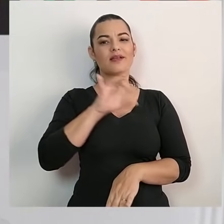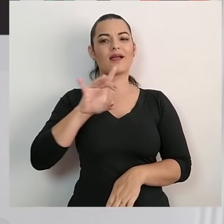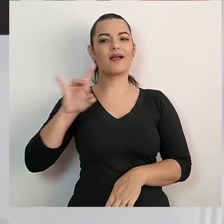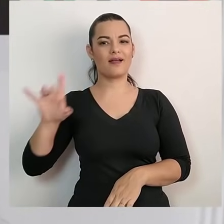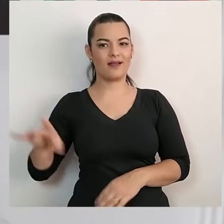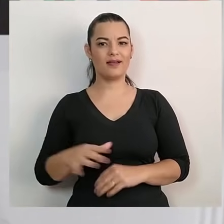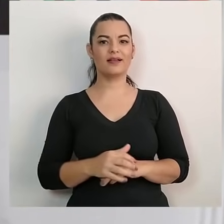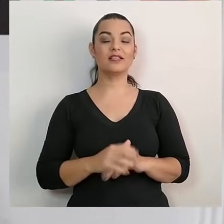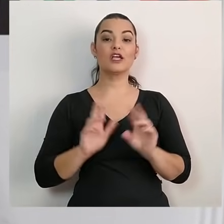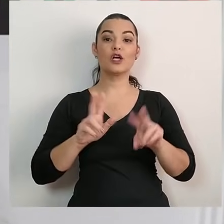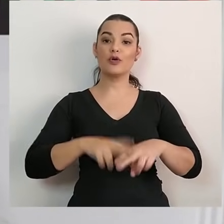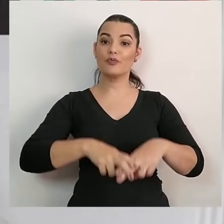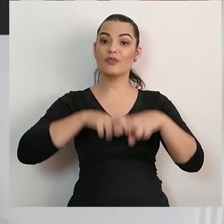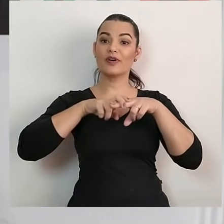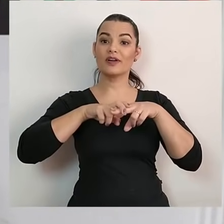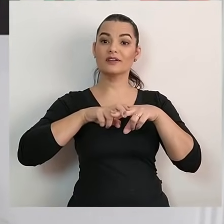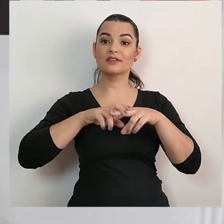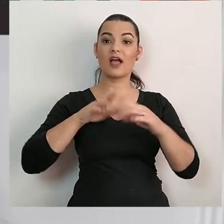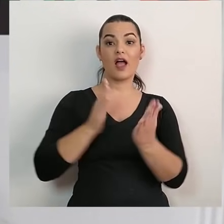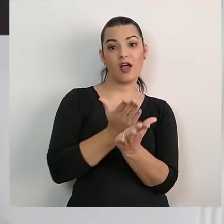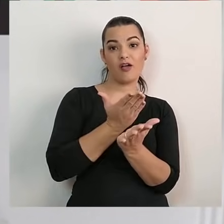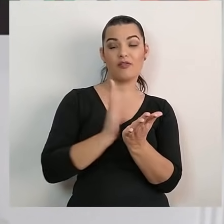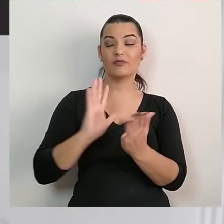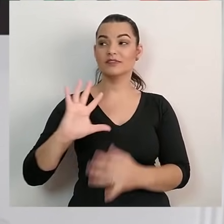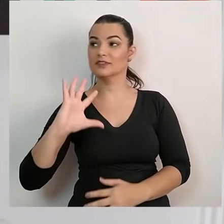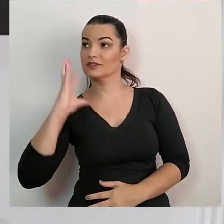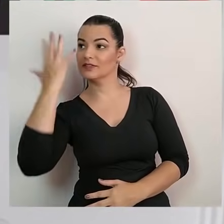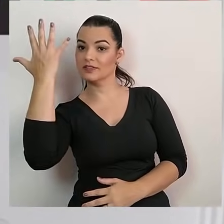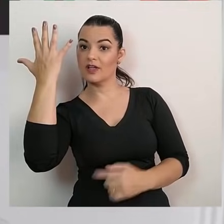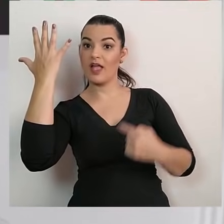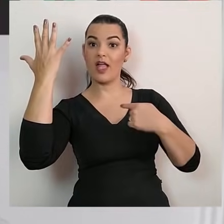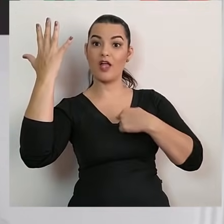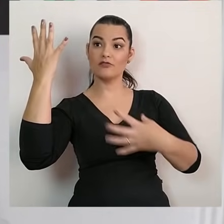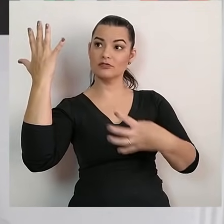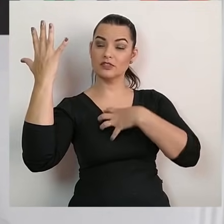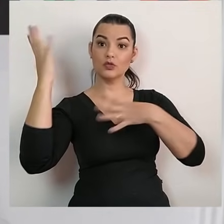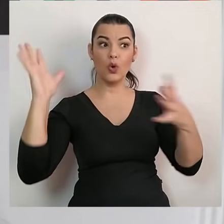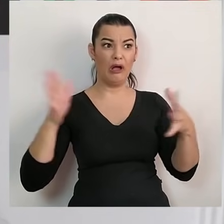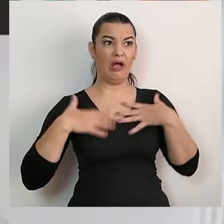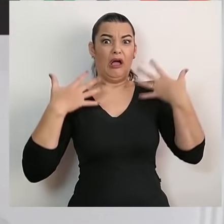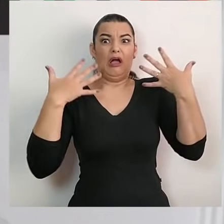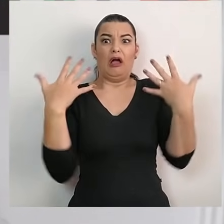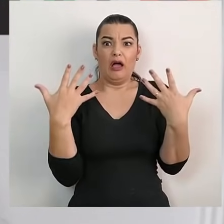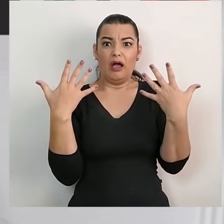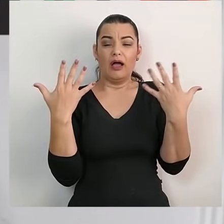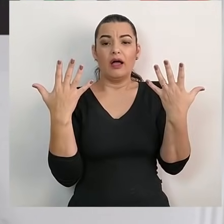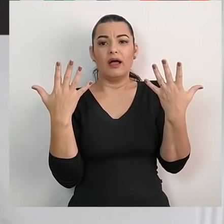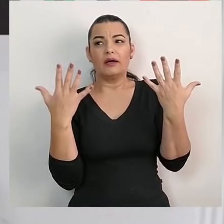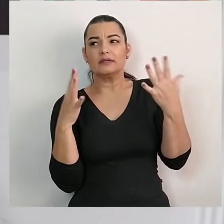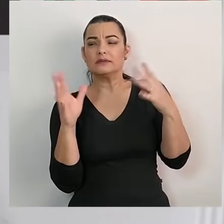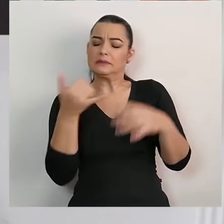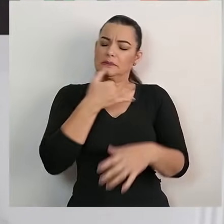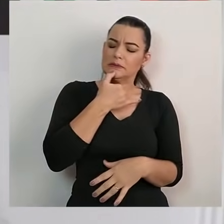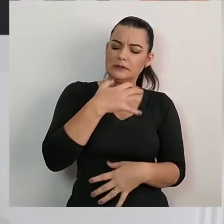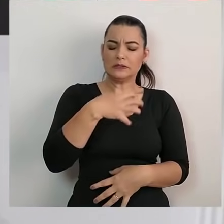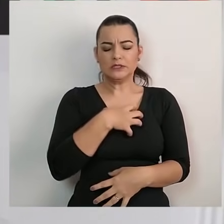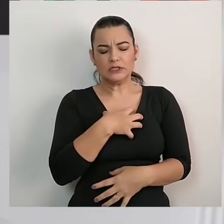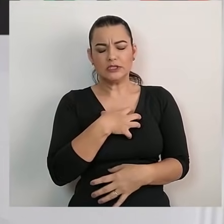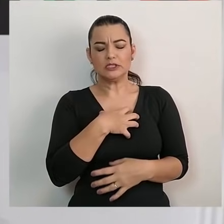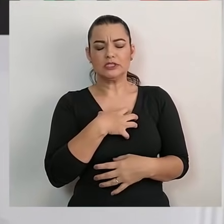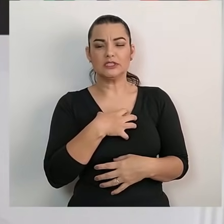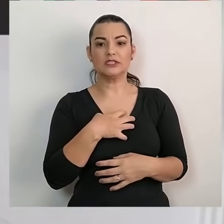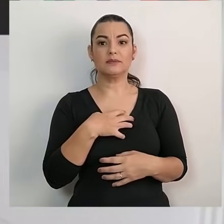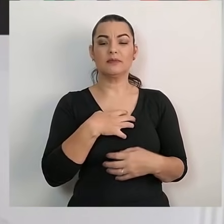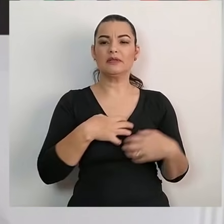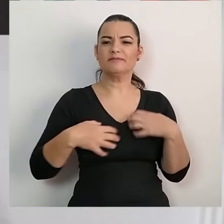por isso que algumas situações para mim podem ser fortes, me deixarem tristes,